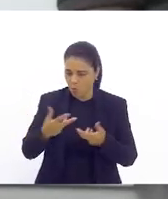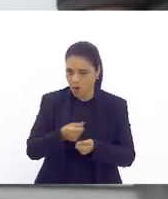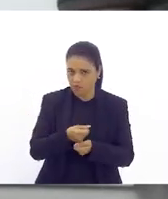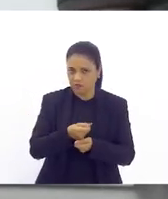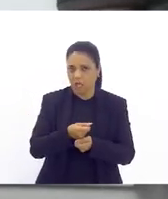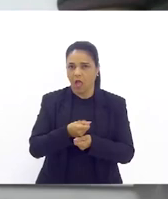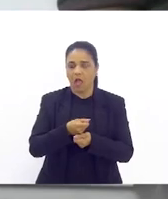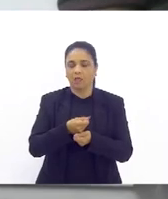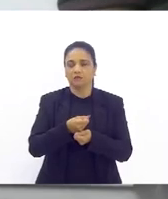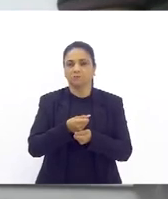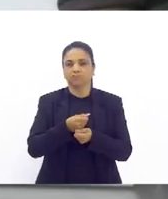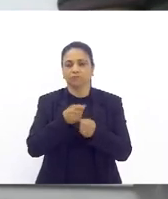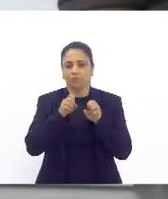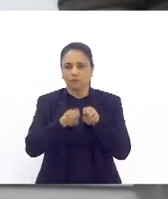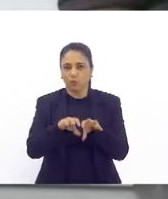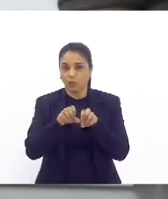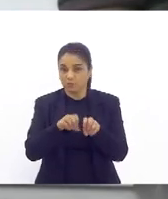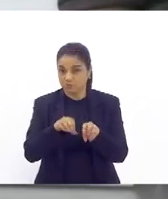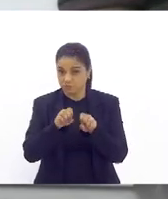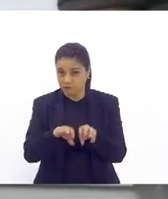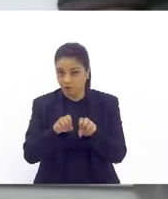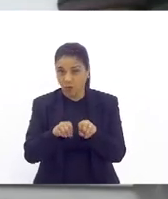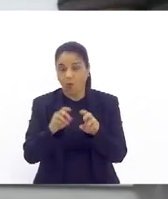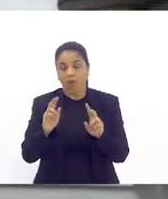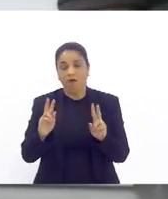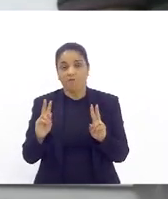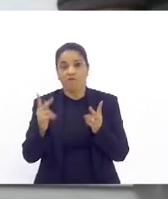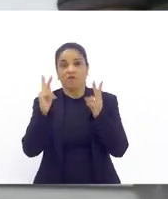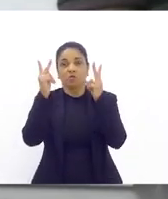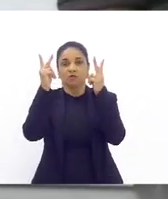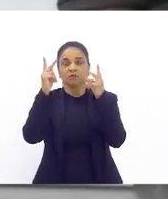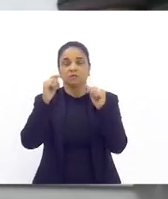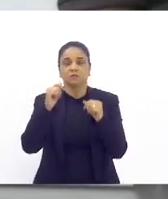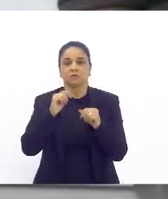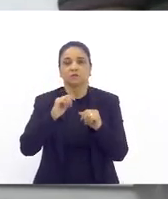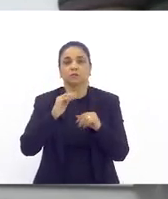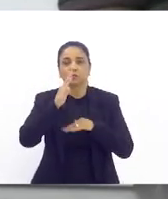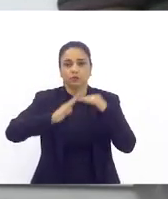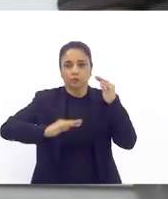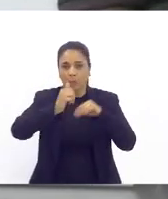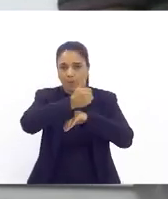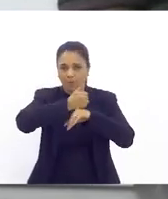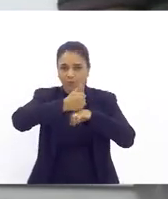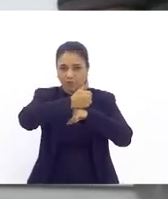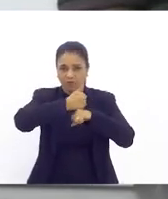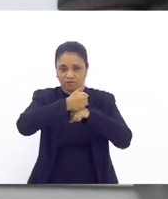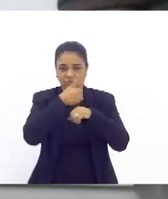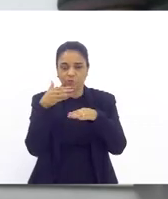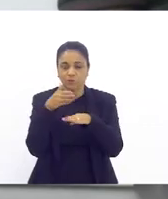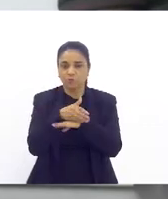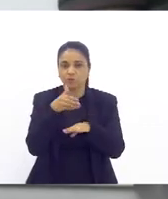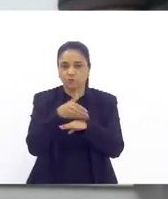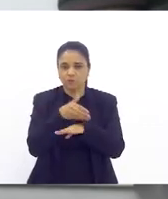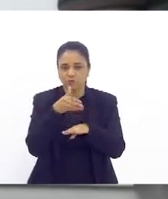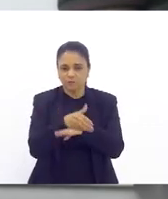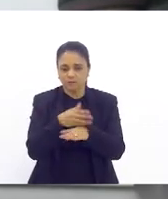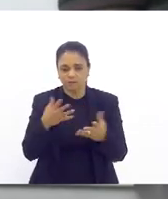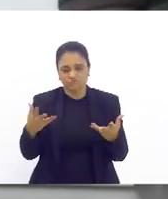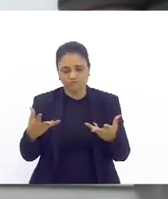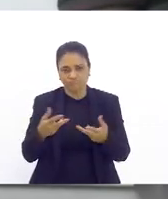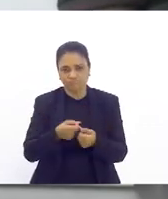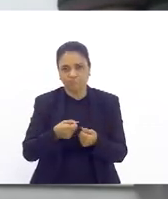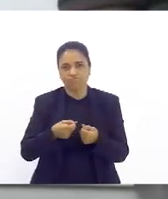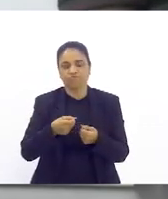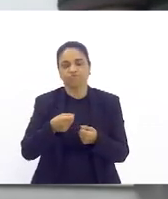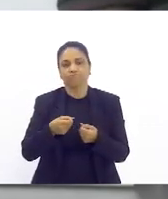bem como a valorização da categoria E também o acesso a uma educação digna para toda